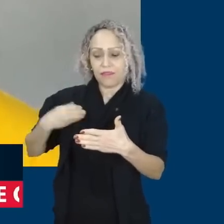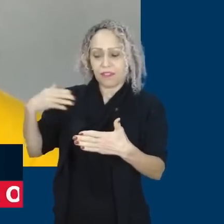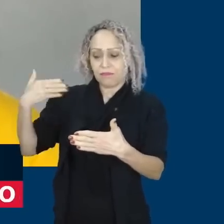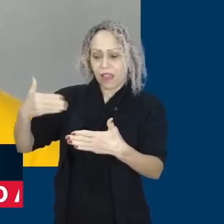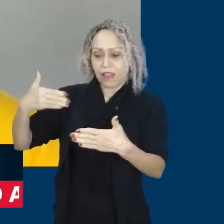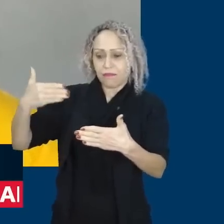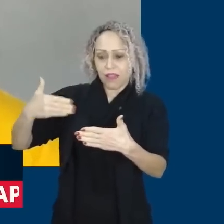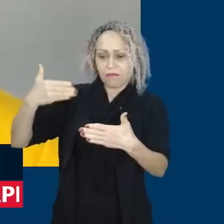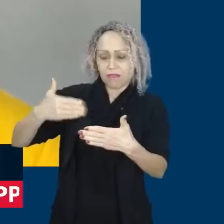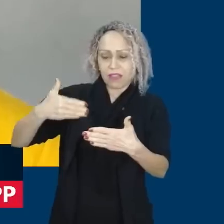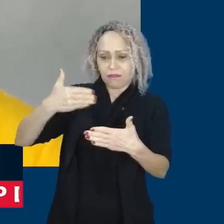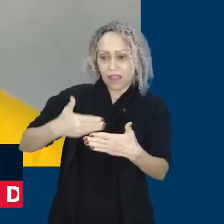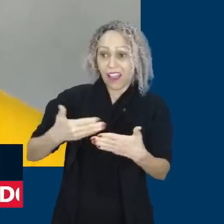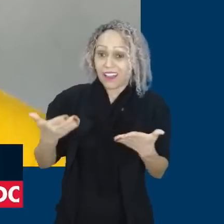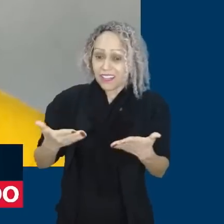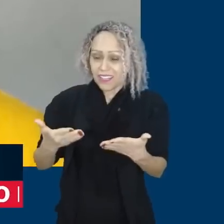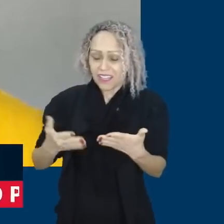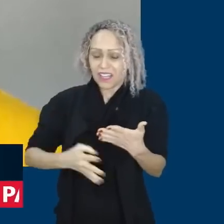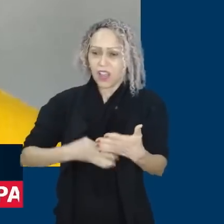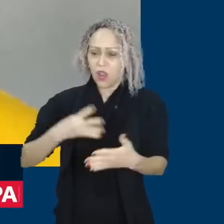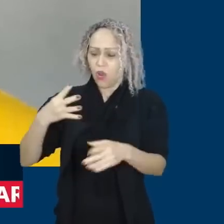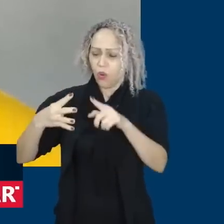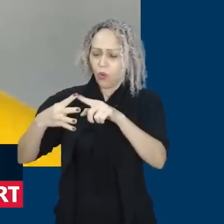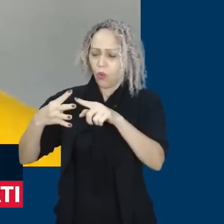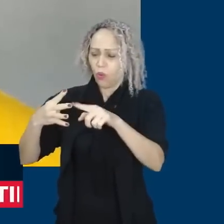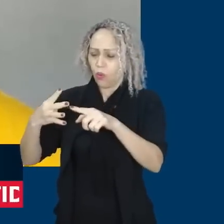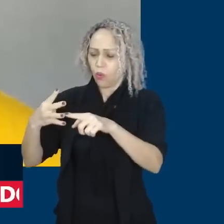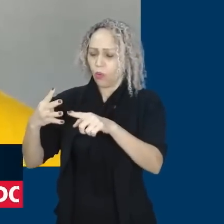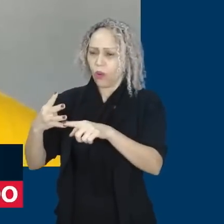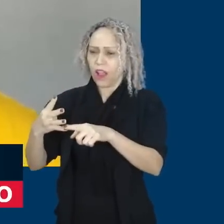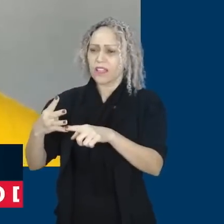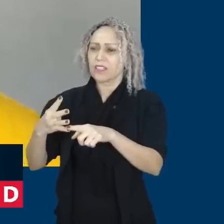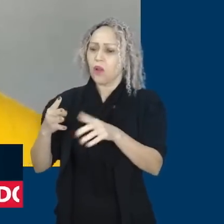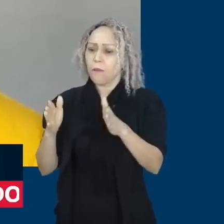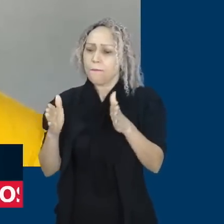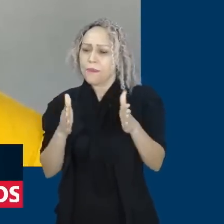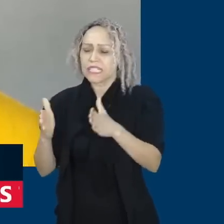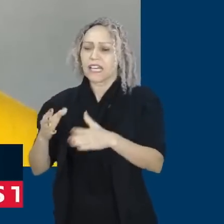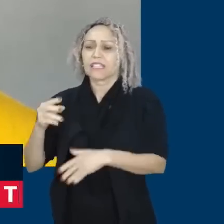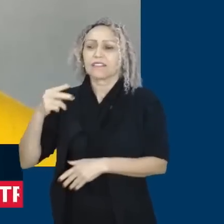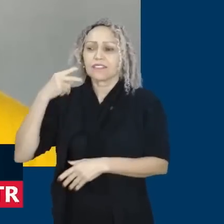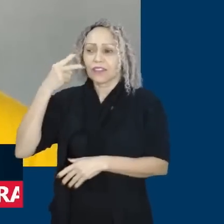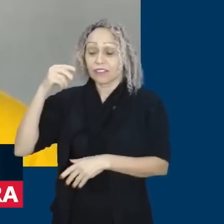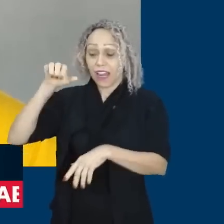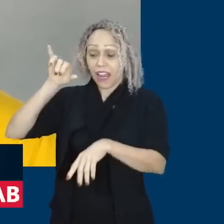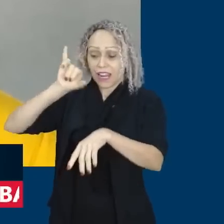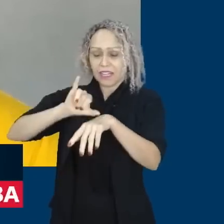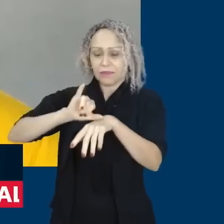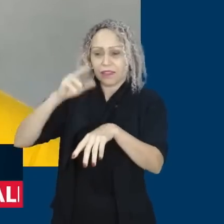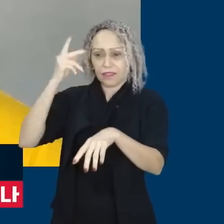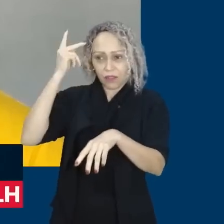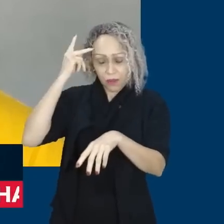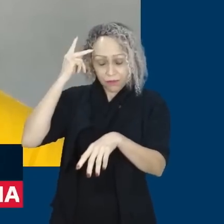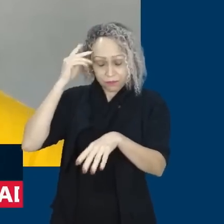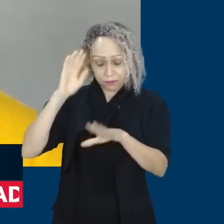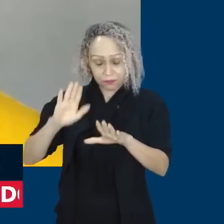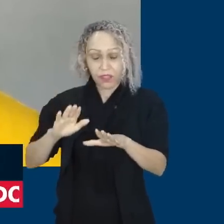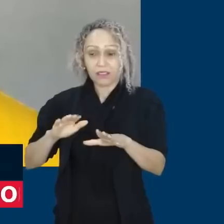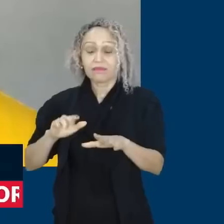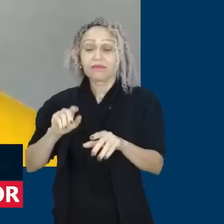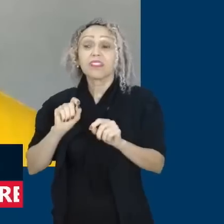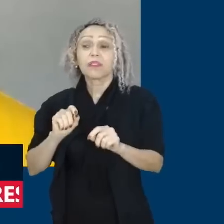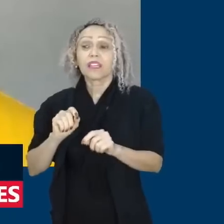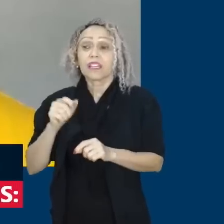na construção desses 4 mandatos de vereador aqui na capital de São Paulo. A gente fez